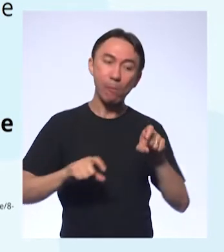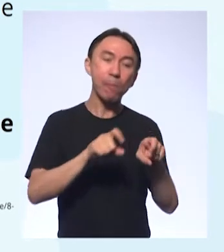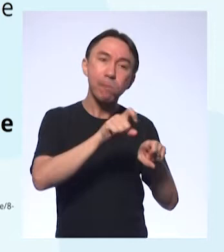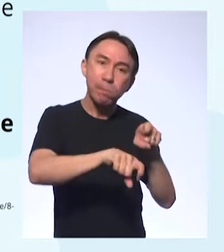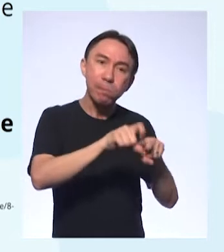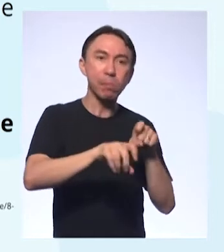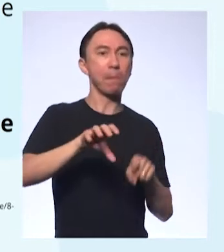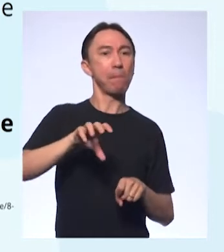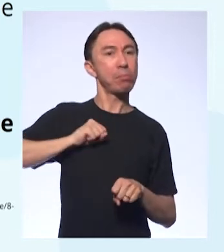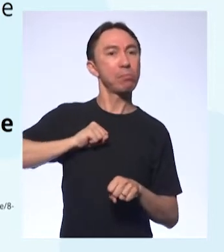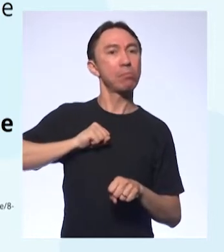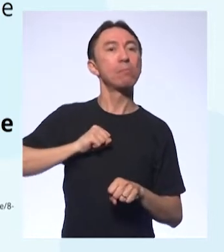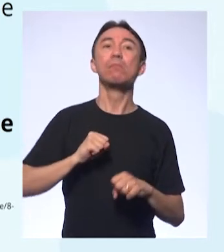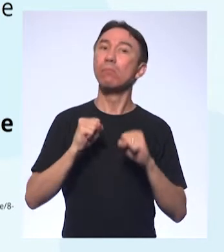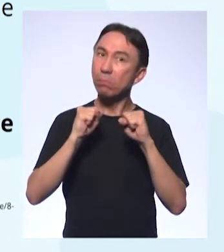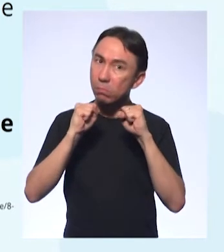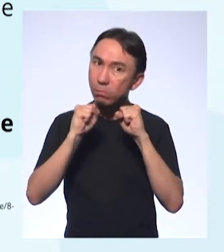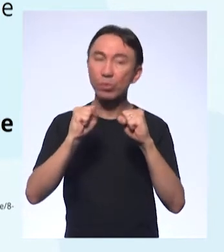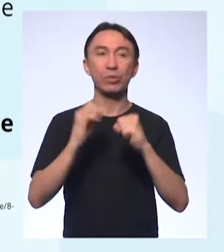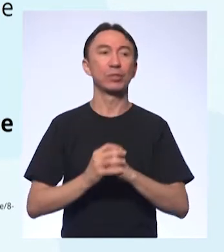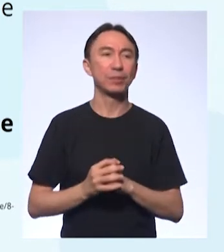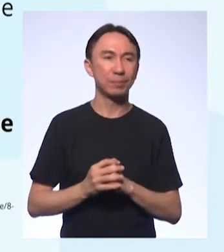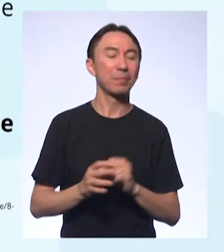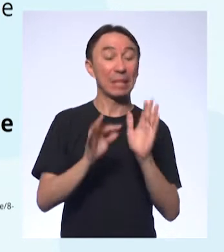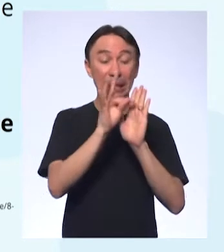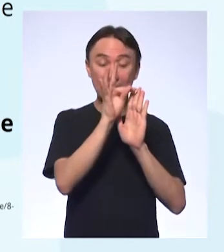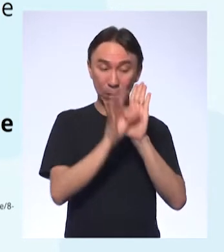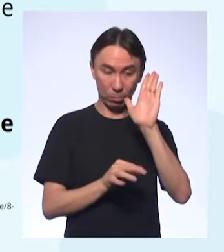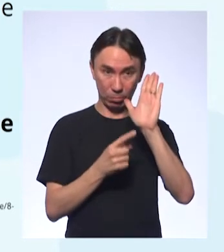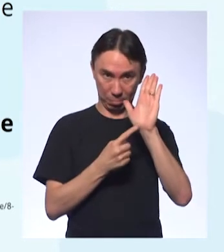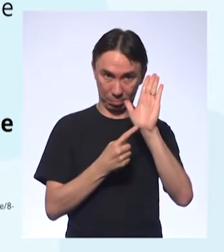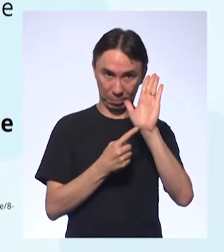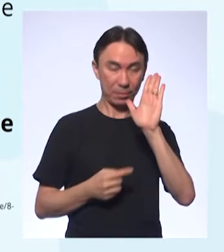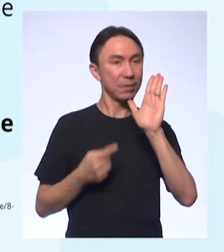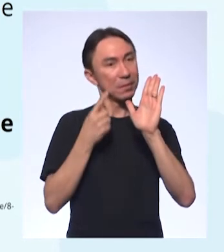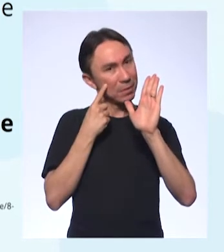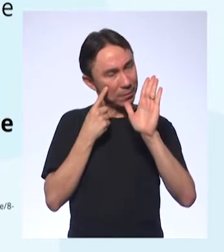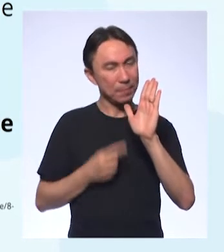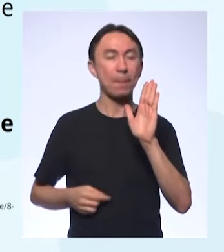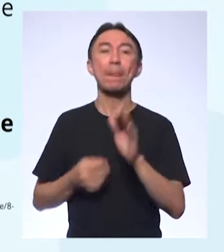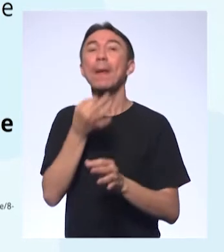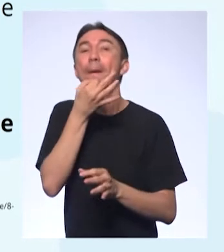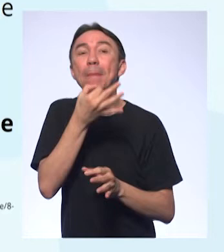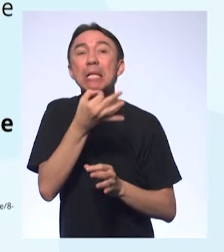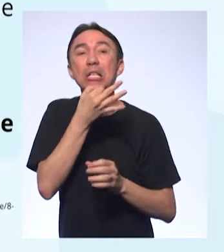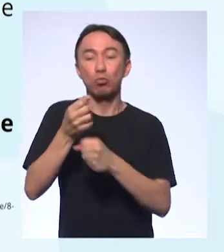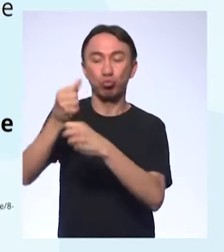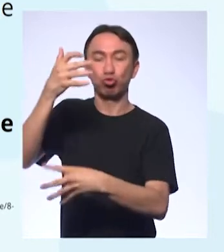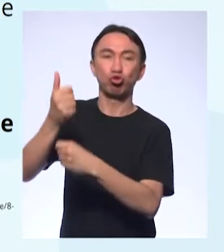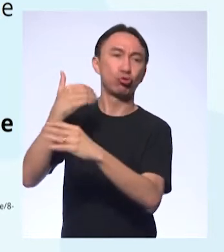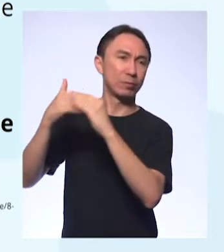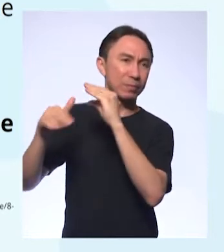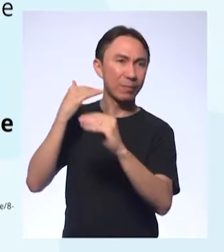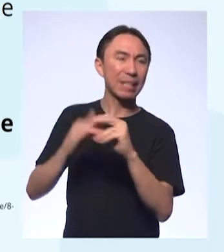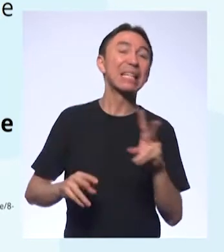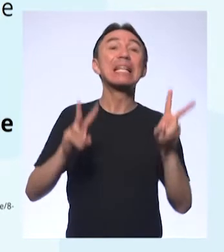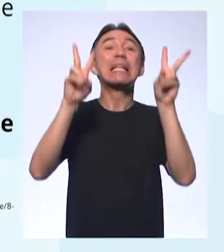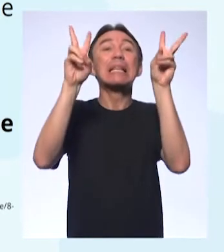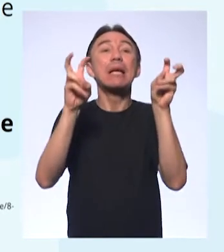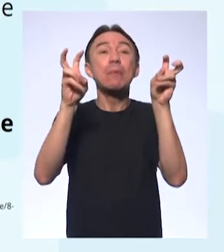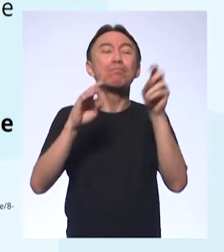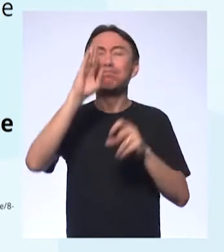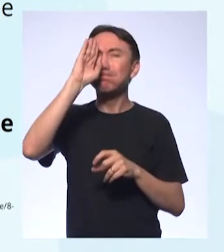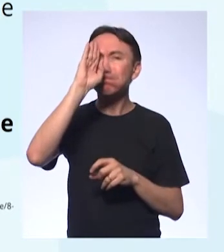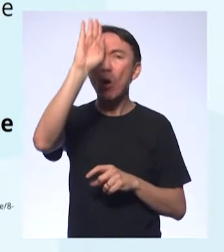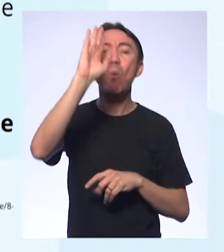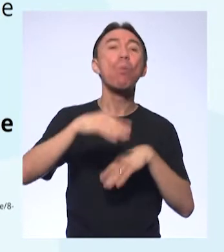sexo. A partir do texto acima, comente no chat. Qual o tema central do texto? A que tipo de